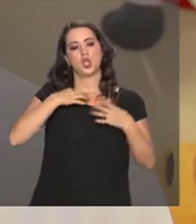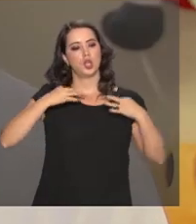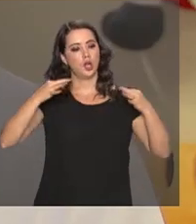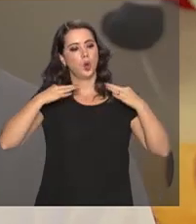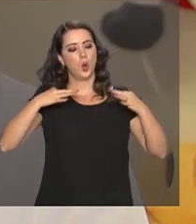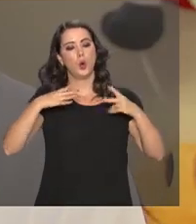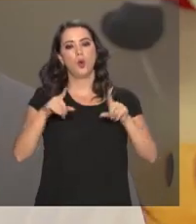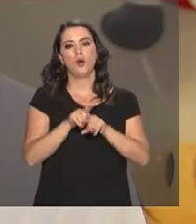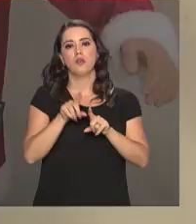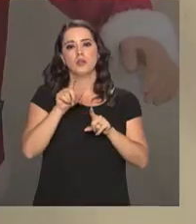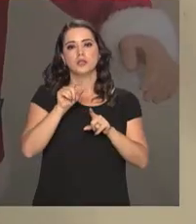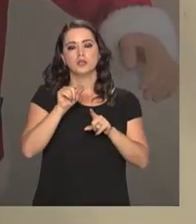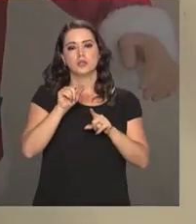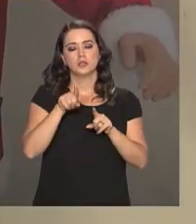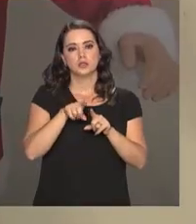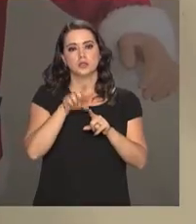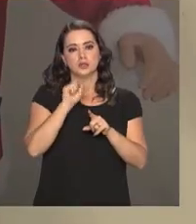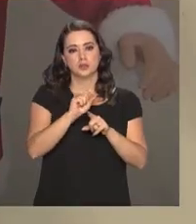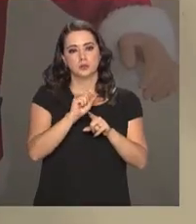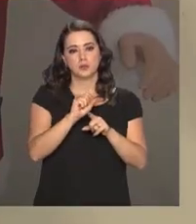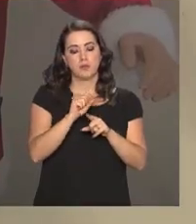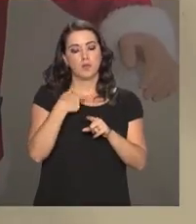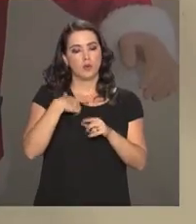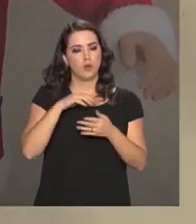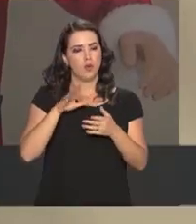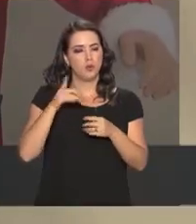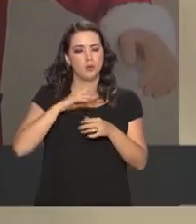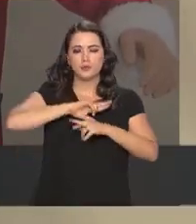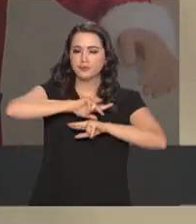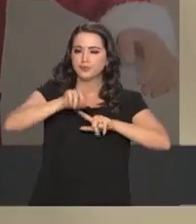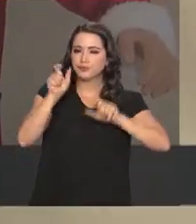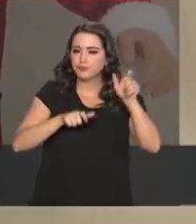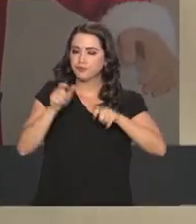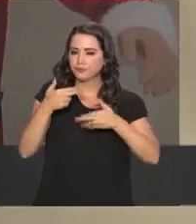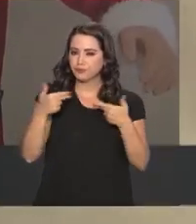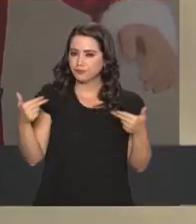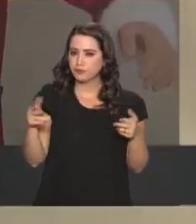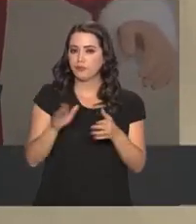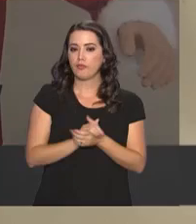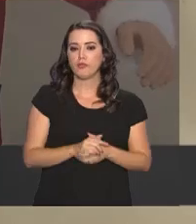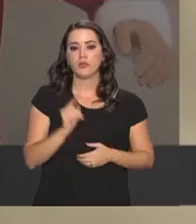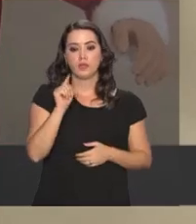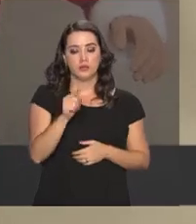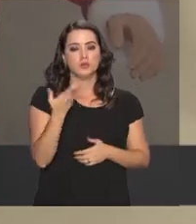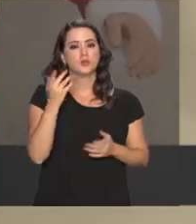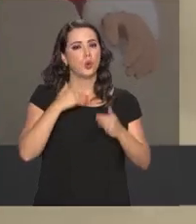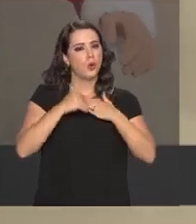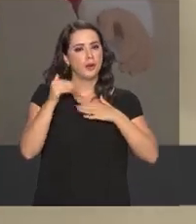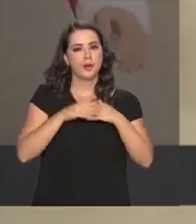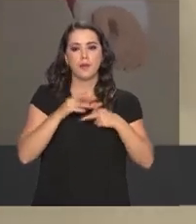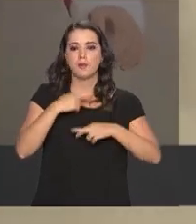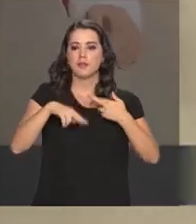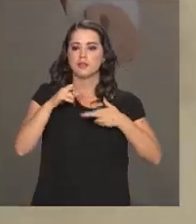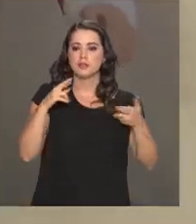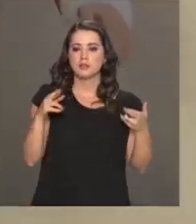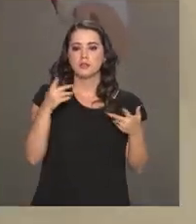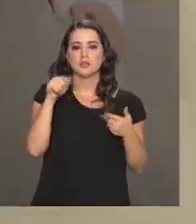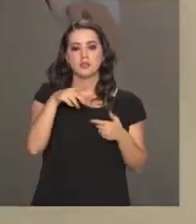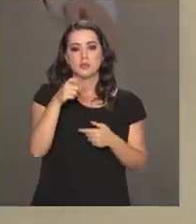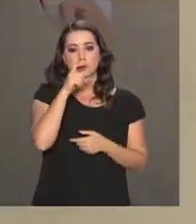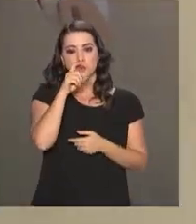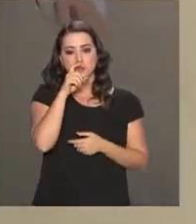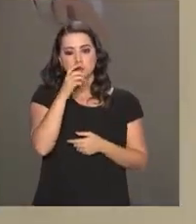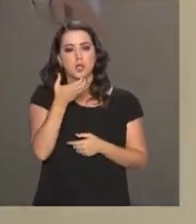teve a festa de aniversário o papai noel dos correios aqui pode ser qualquer um e não só esse velhinho gorducho de barbas brancas